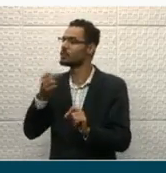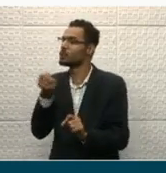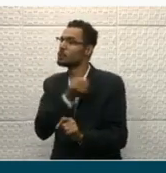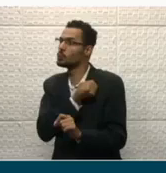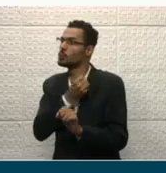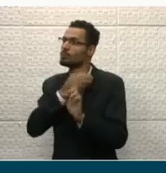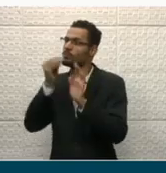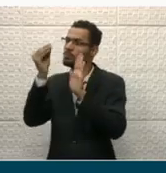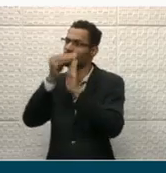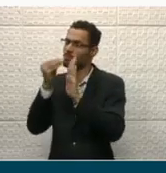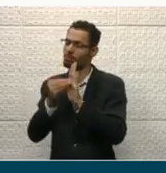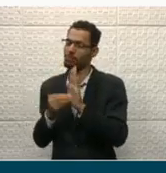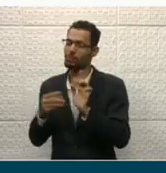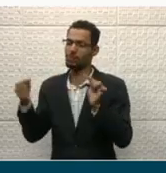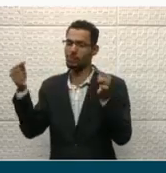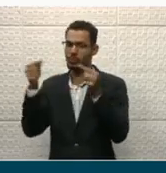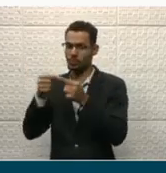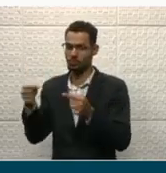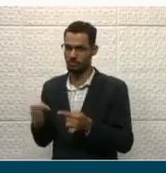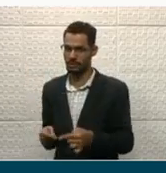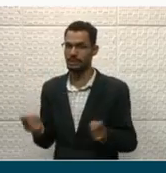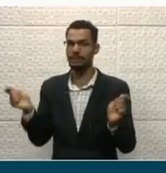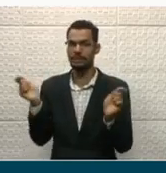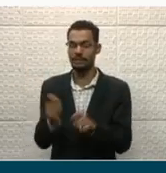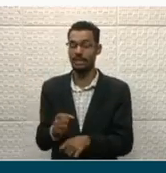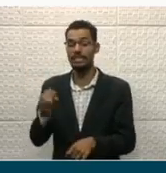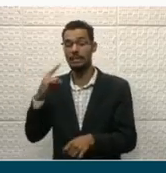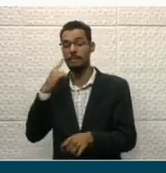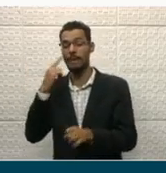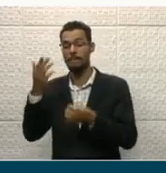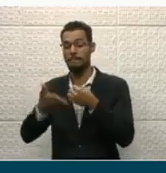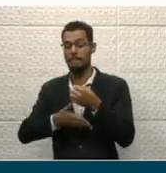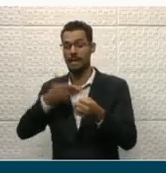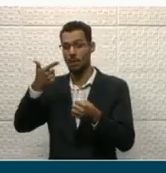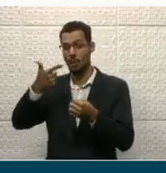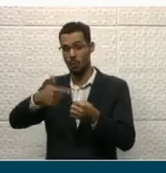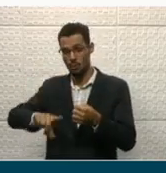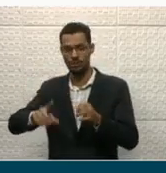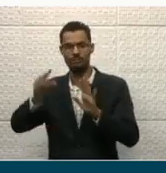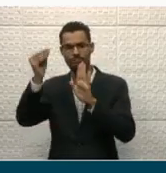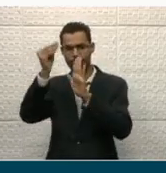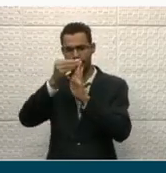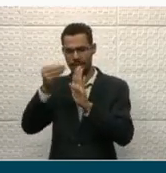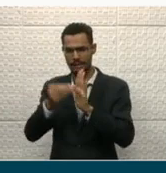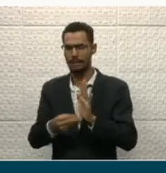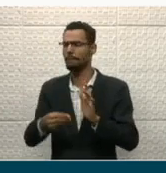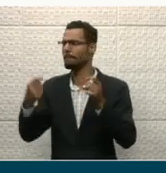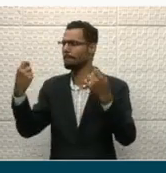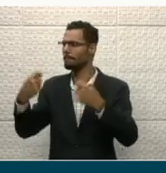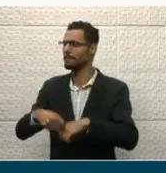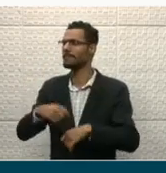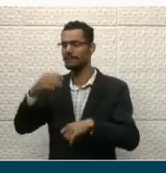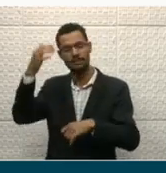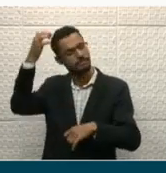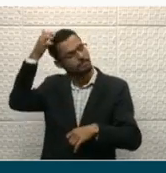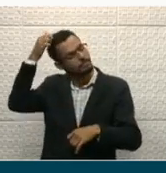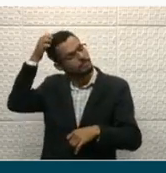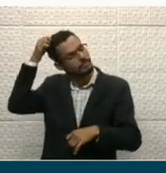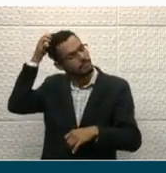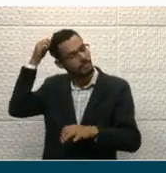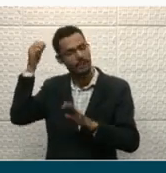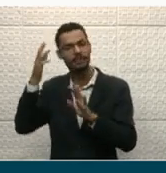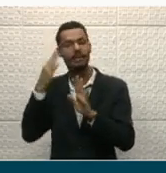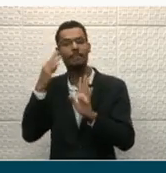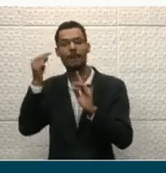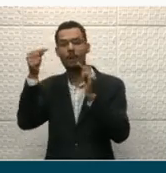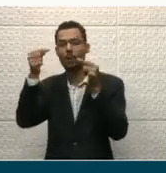das combinações lineares. Se fosse uma outra base, precisaríamos acrescentar a identificação